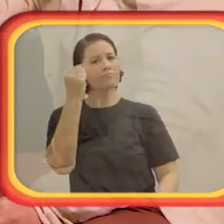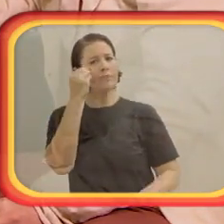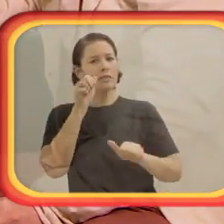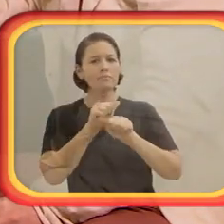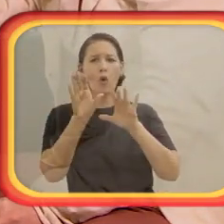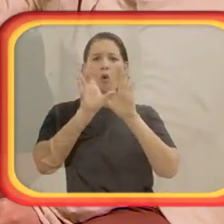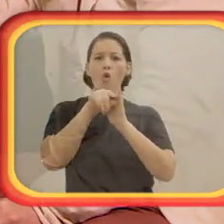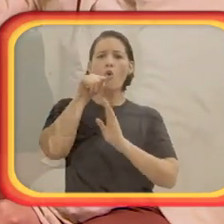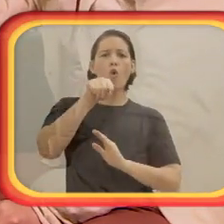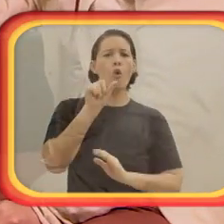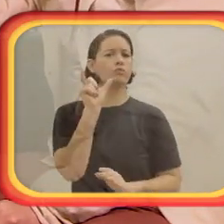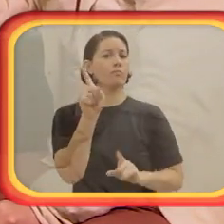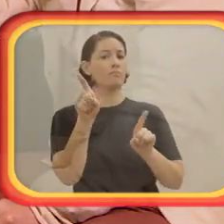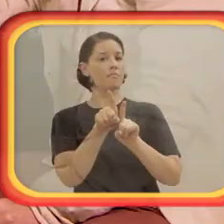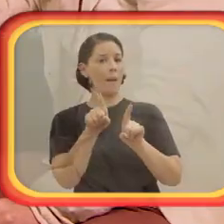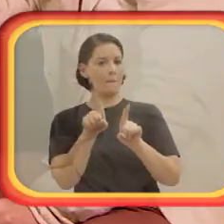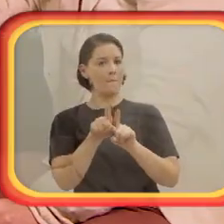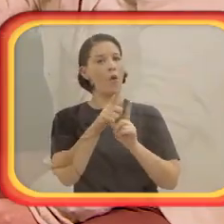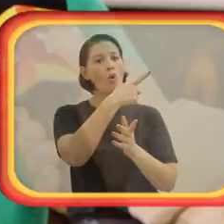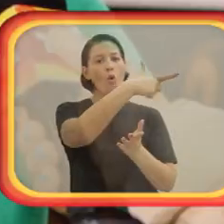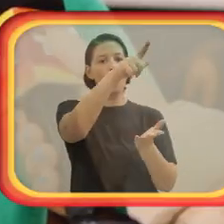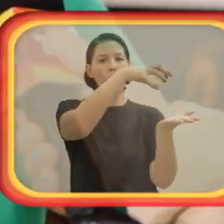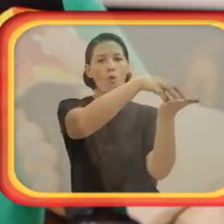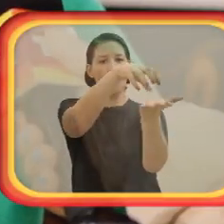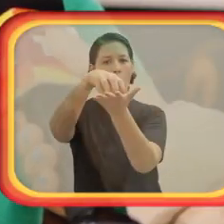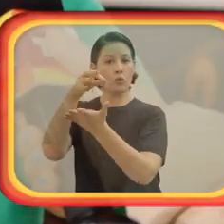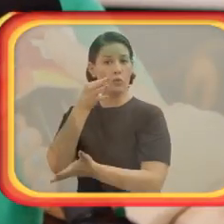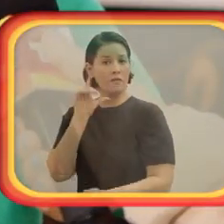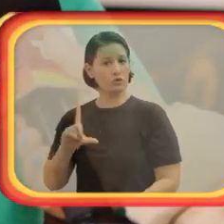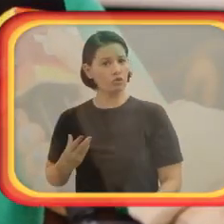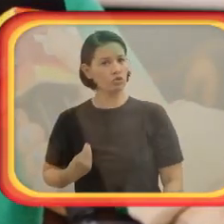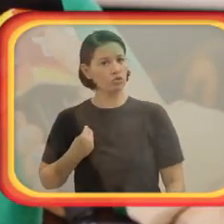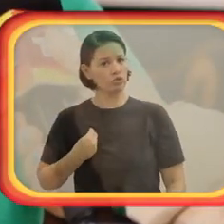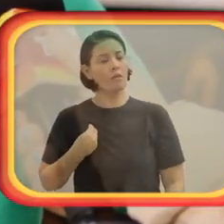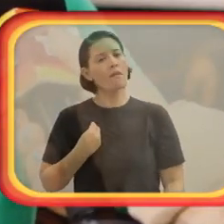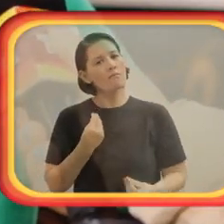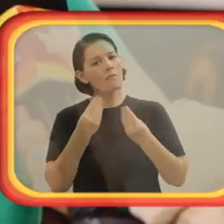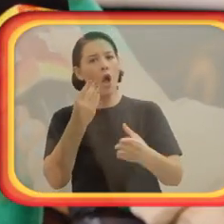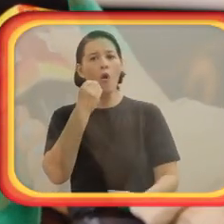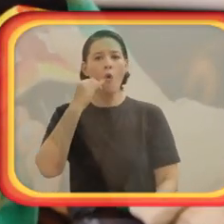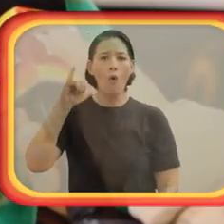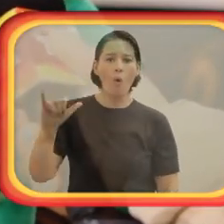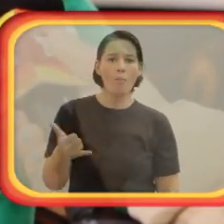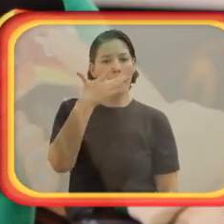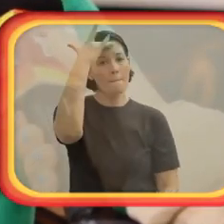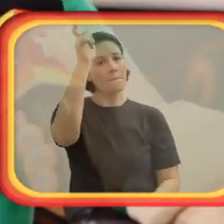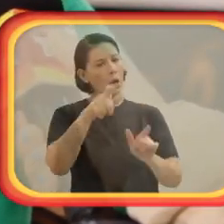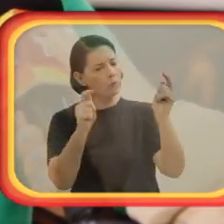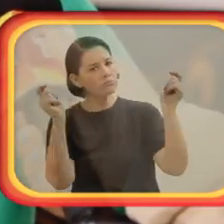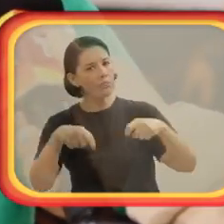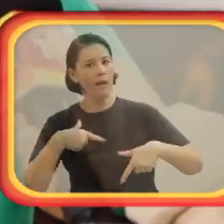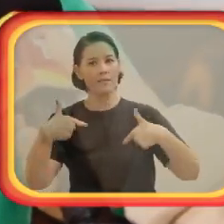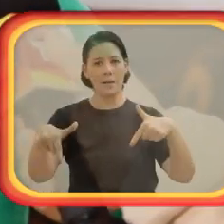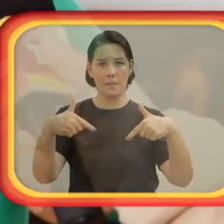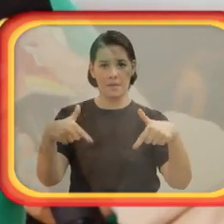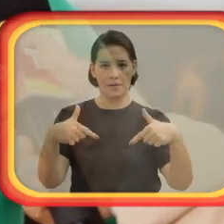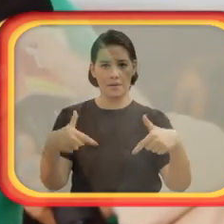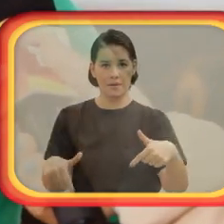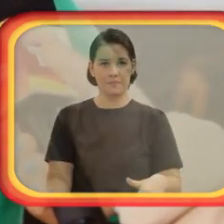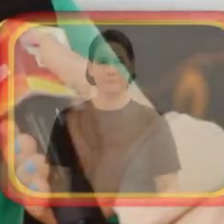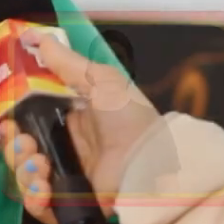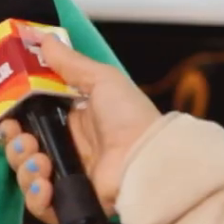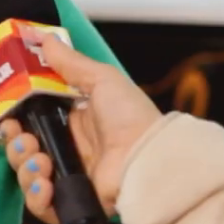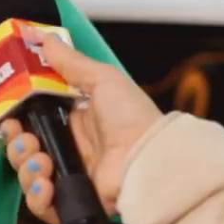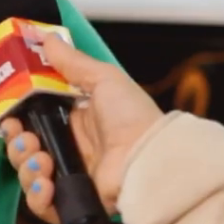conceito de café inclusivo para outras cafeterias que já existam, né? Isso vai ser uma forma da gente poder